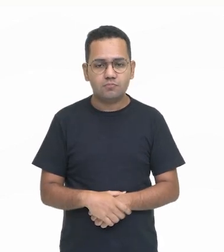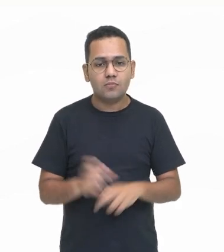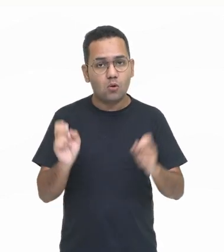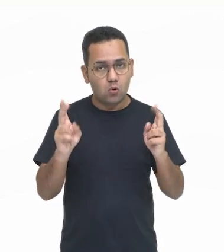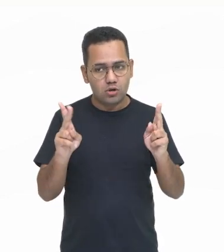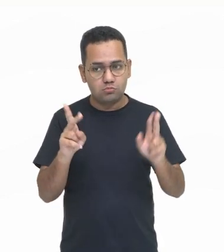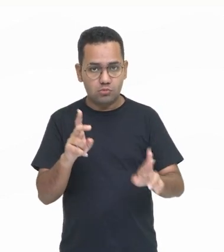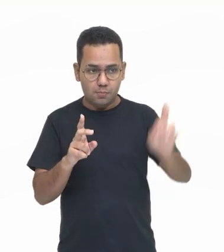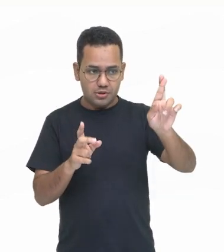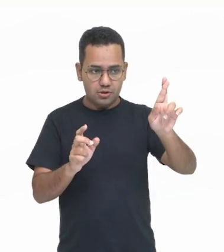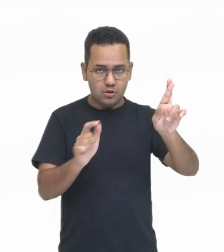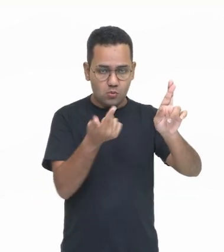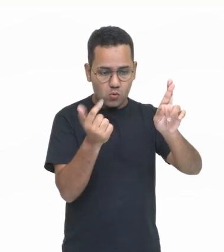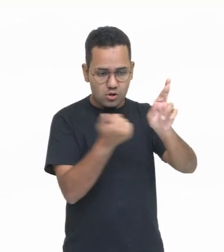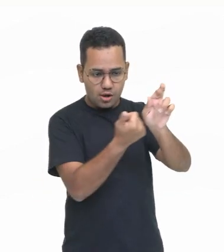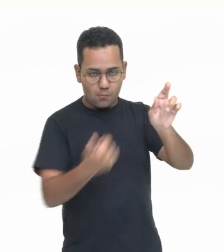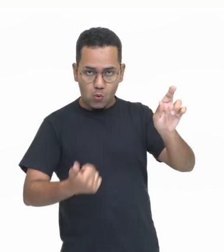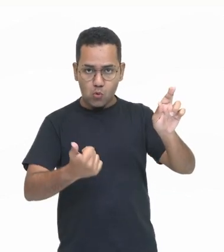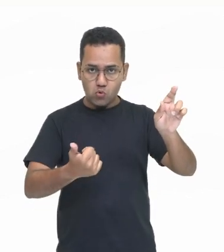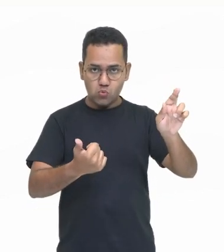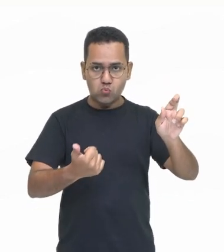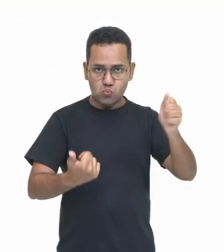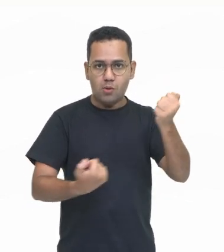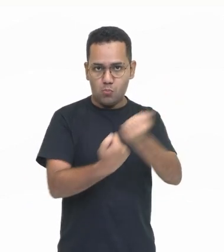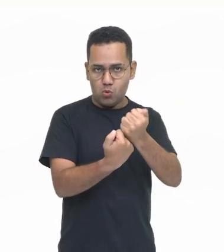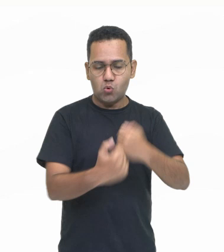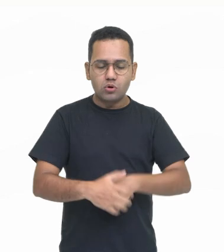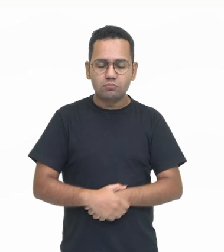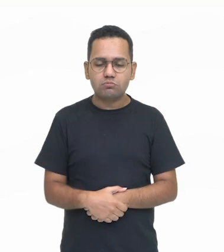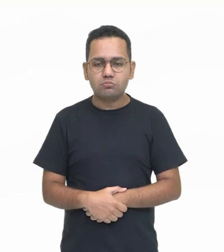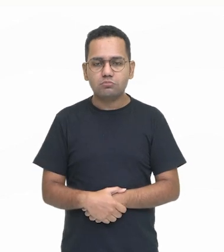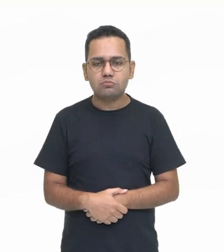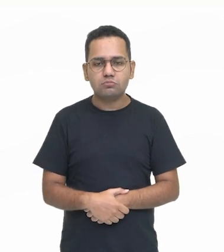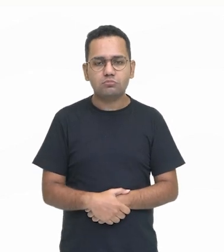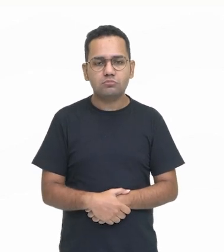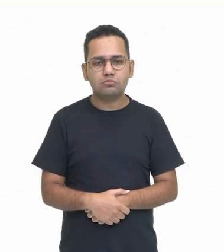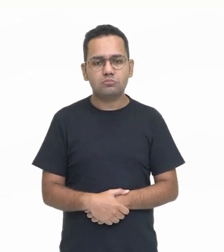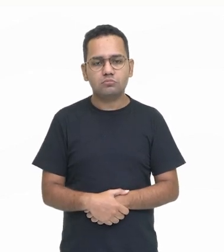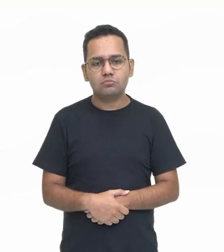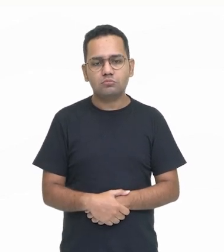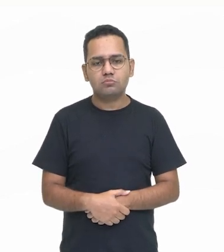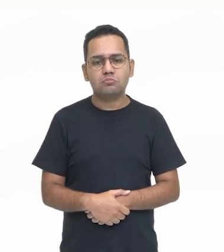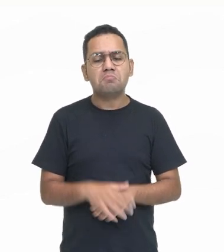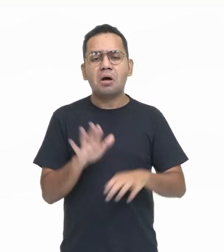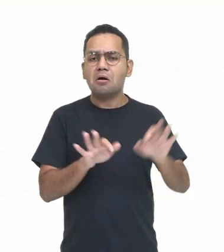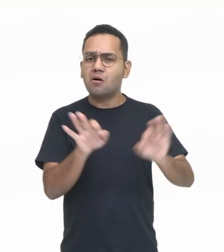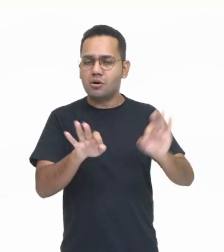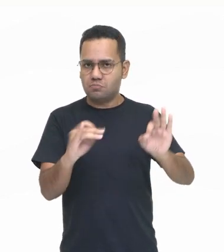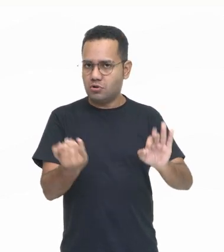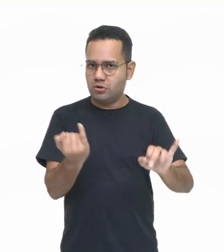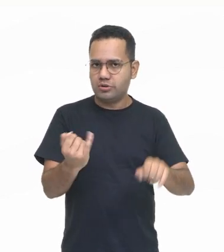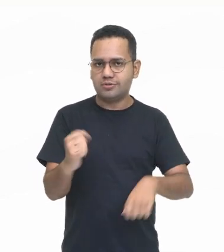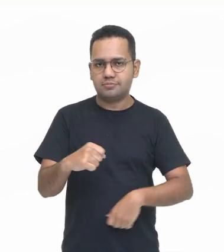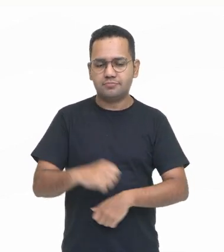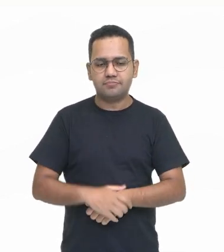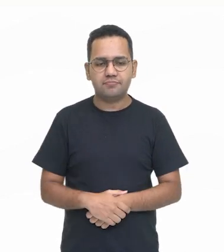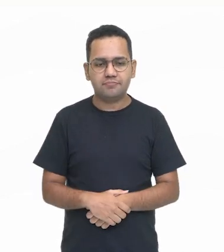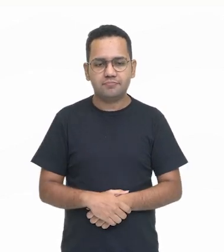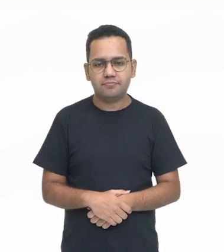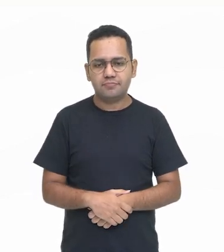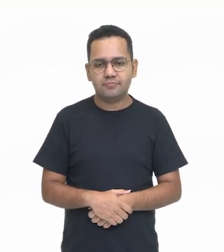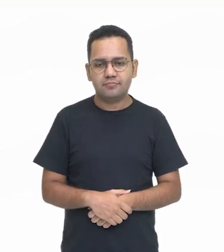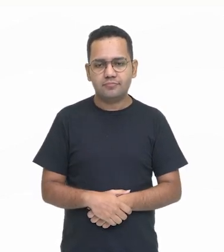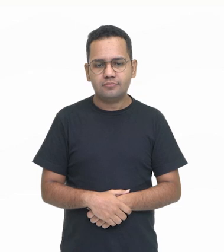outra coisa é você ser o vice-representante, né? Se você faz parte dos 20 alunos. Então, essa ordem é importante, certo? Por essa ordem